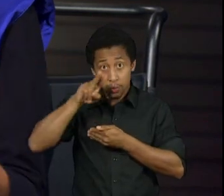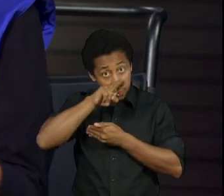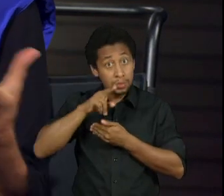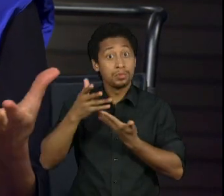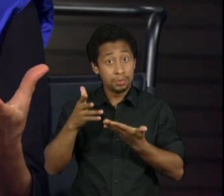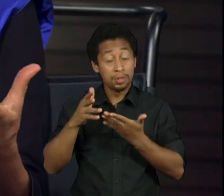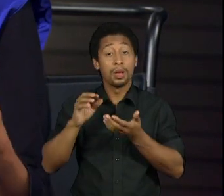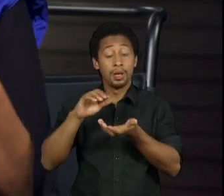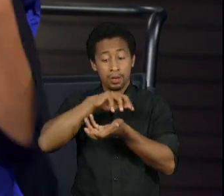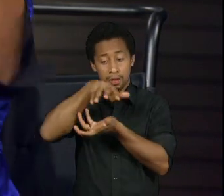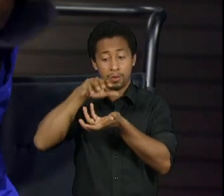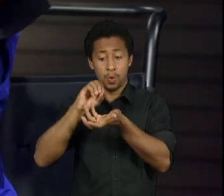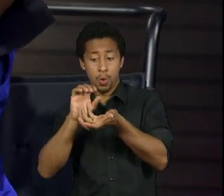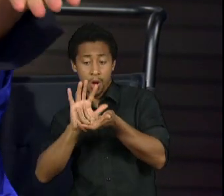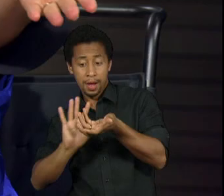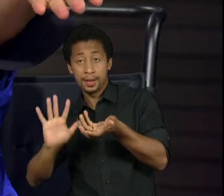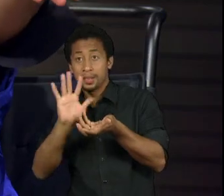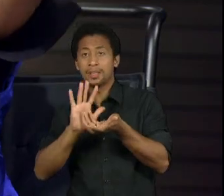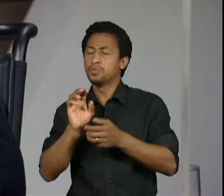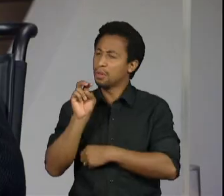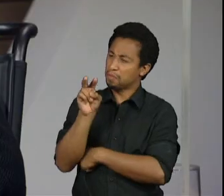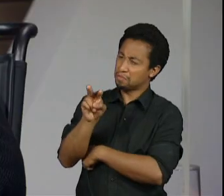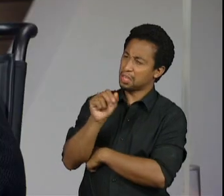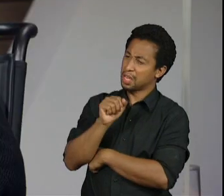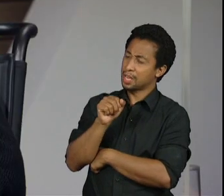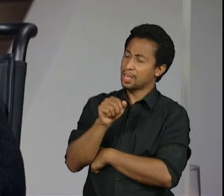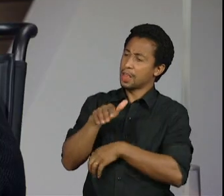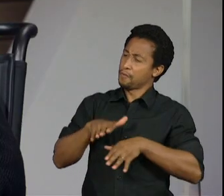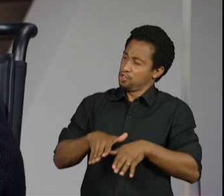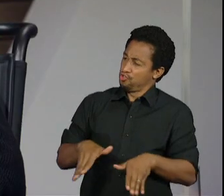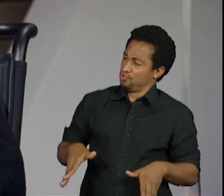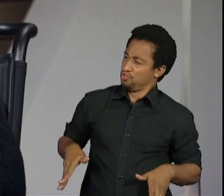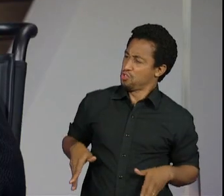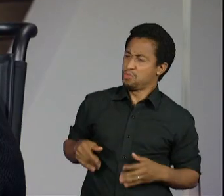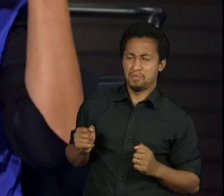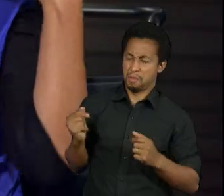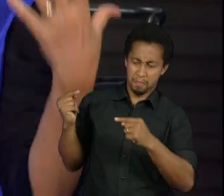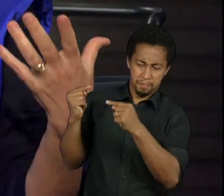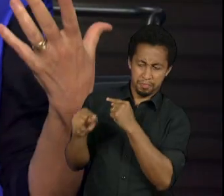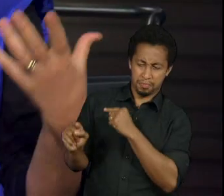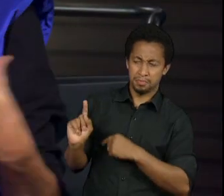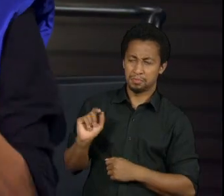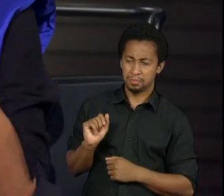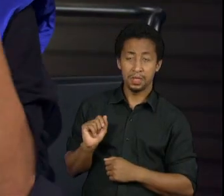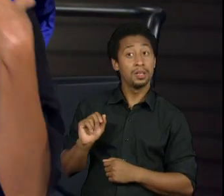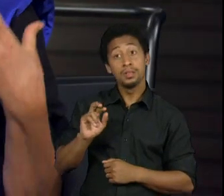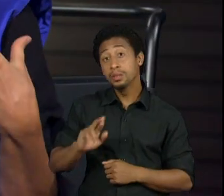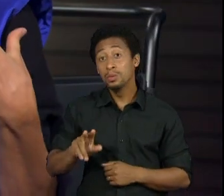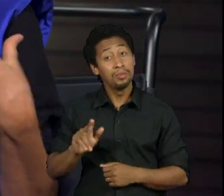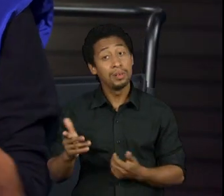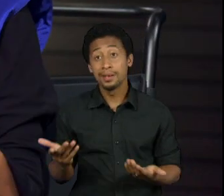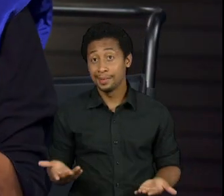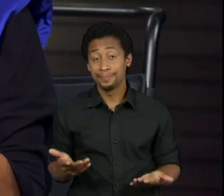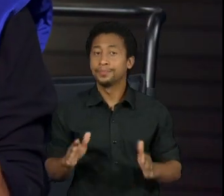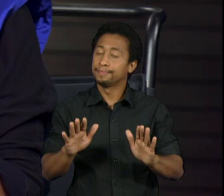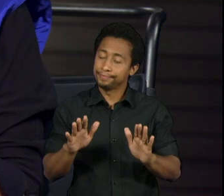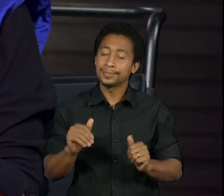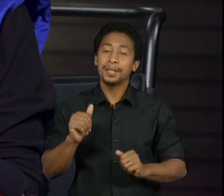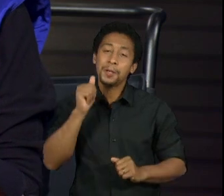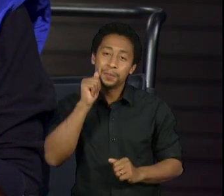povos. E você não fala assim, ele está de vestido, isso não pode. Claro que tem, assim, as mulheres têm muito ainda a conquistar e muito